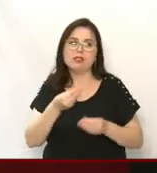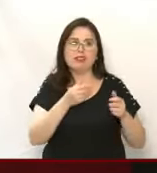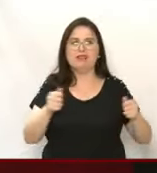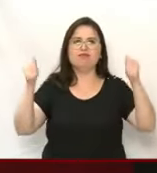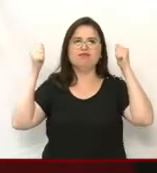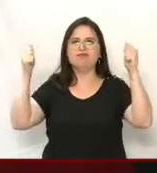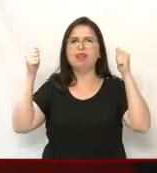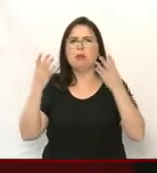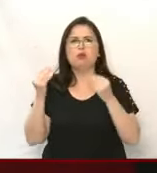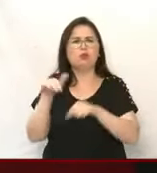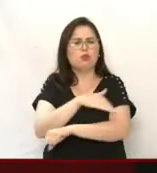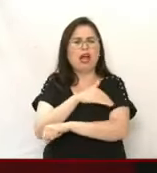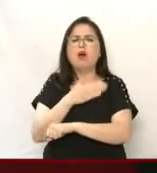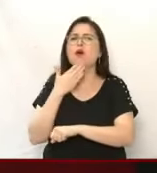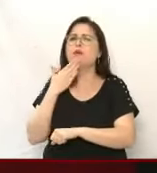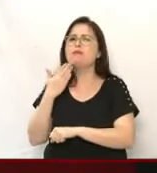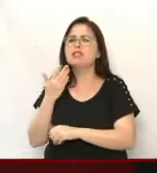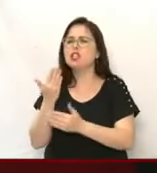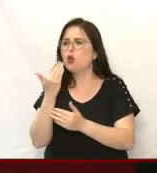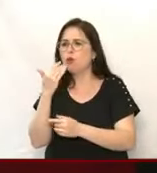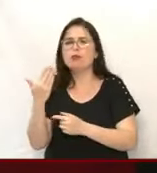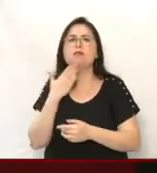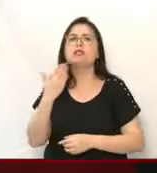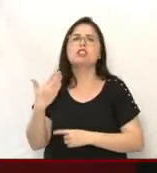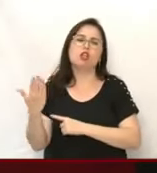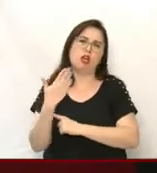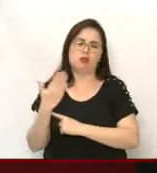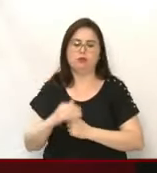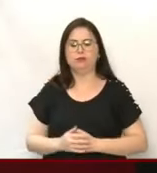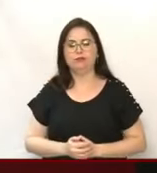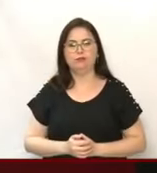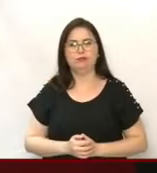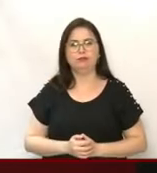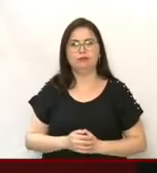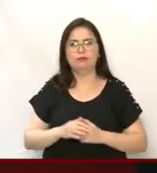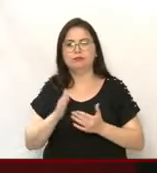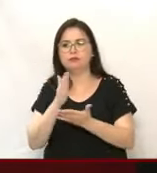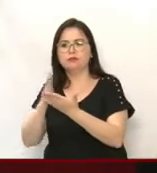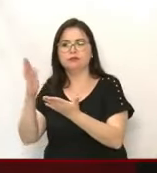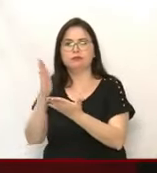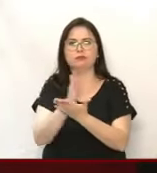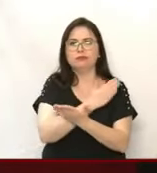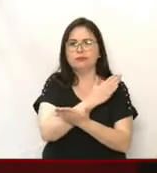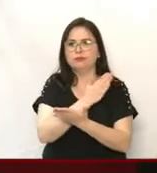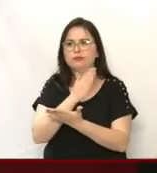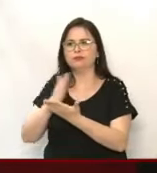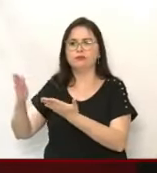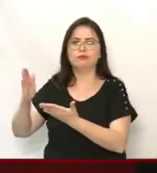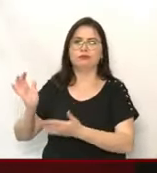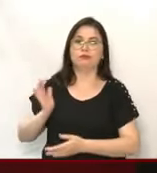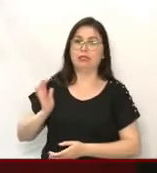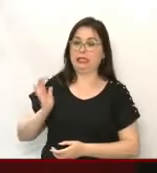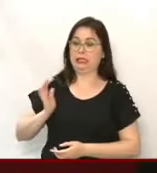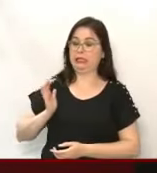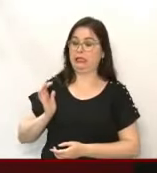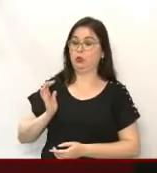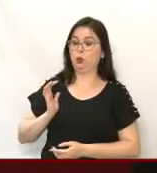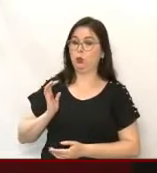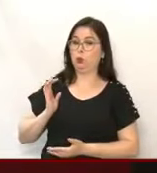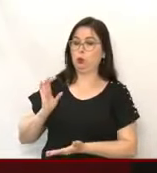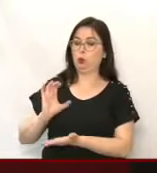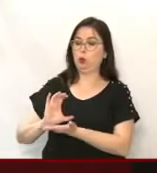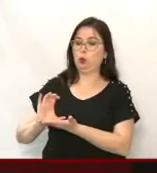Na outra ponta, a da elite mais abastada desse país, assistimos o aumento da concentração de renda e,